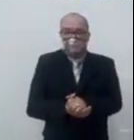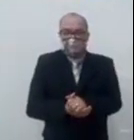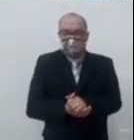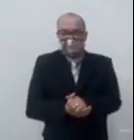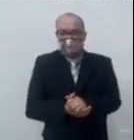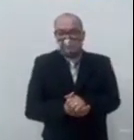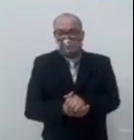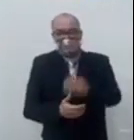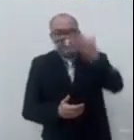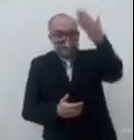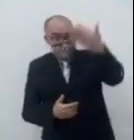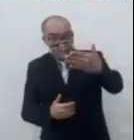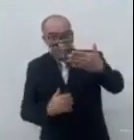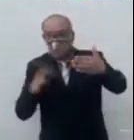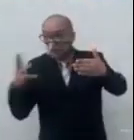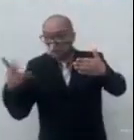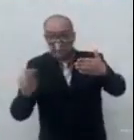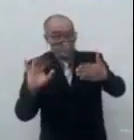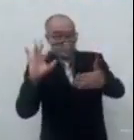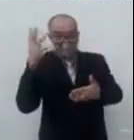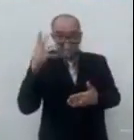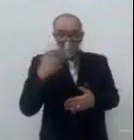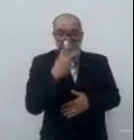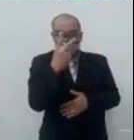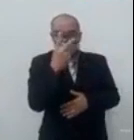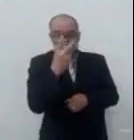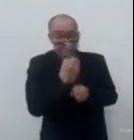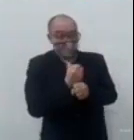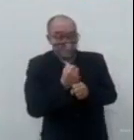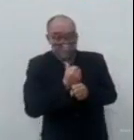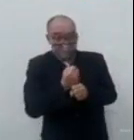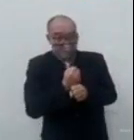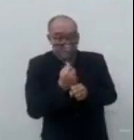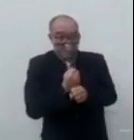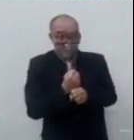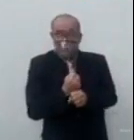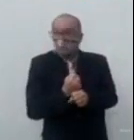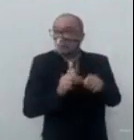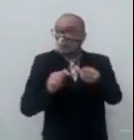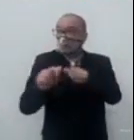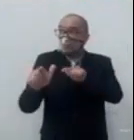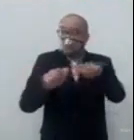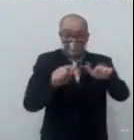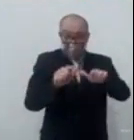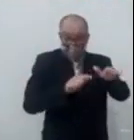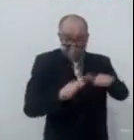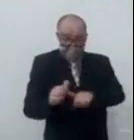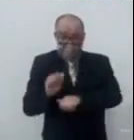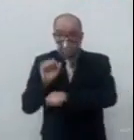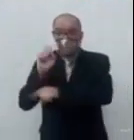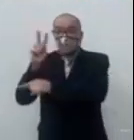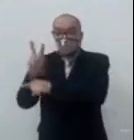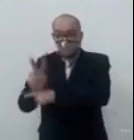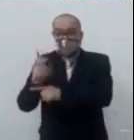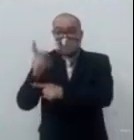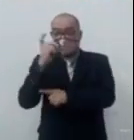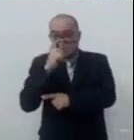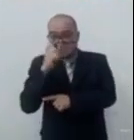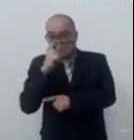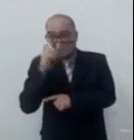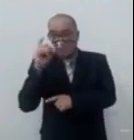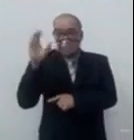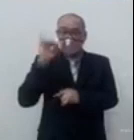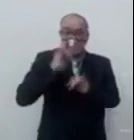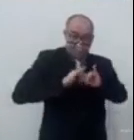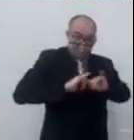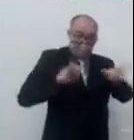E diante disso, eu fiquei 2 anos, os 2 últimos anos, trabalhando na assessoria do prefeito. Eu ainda costumo dizer